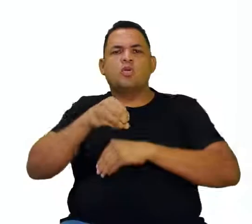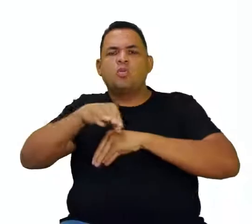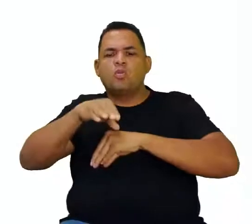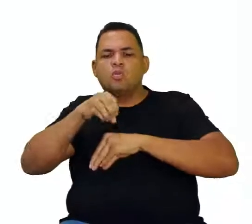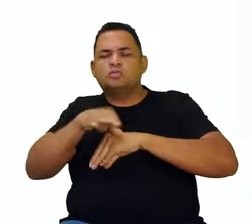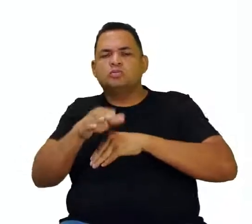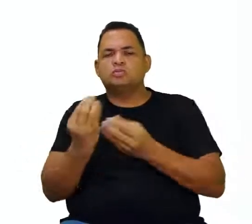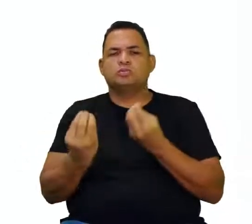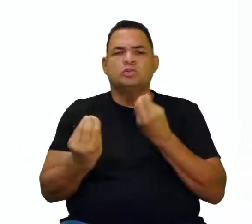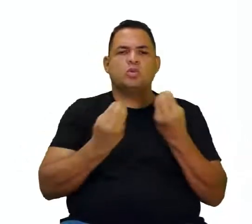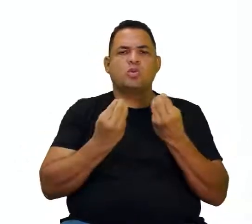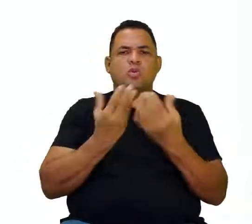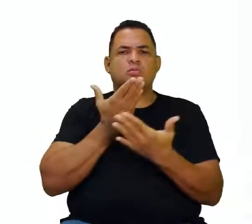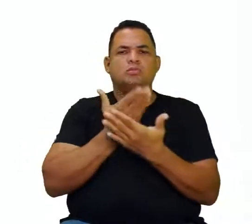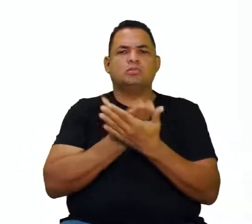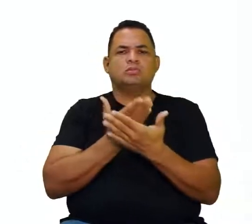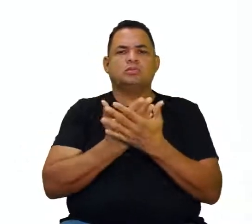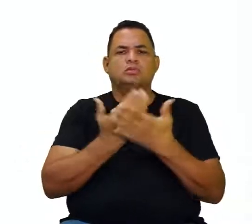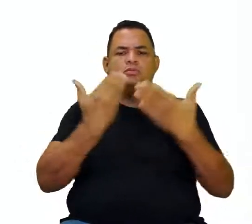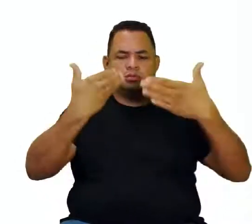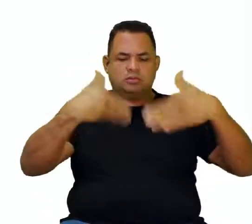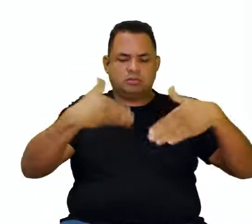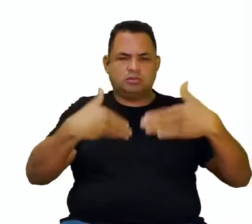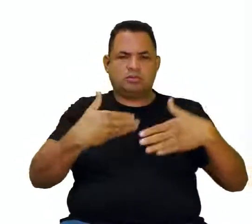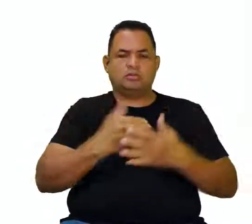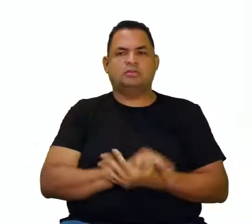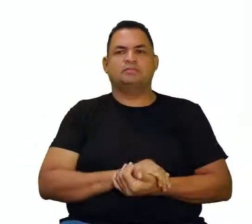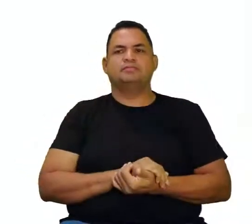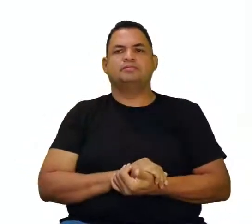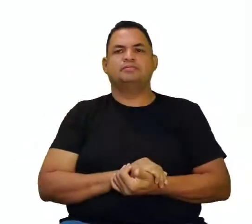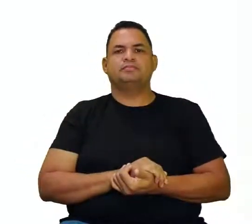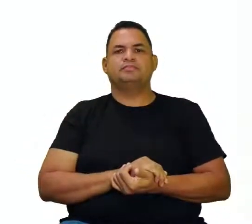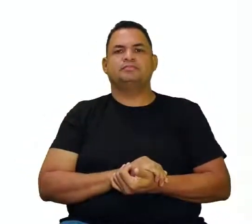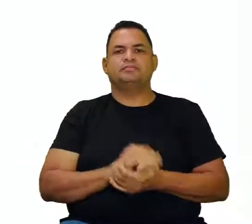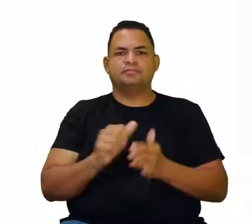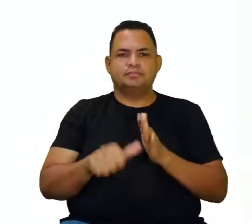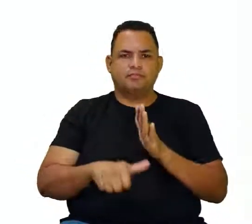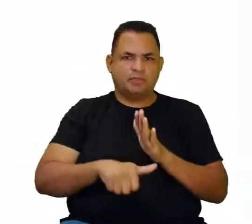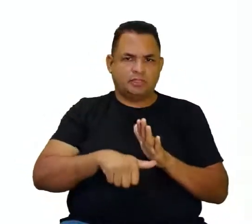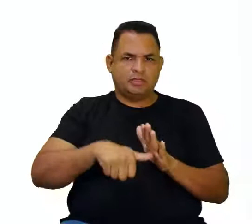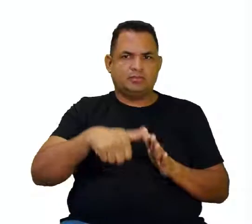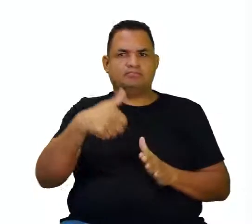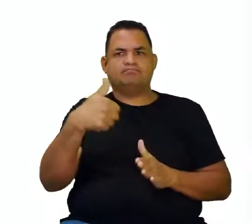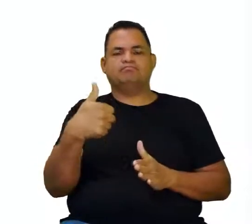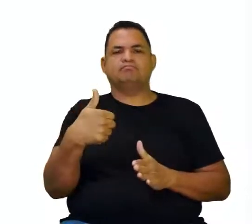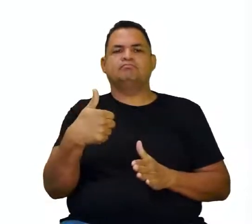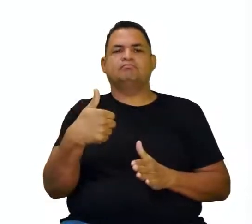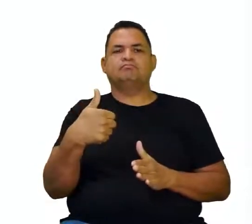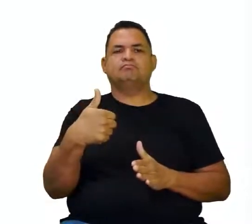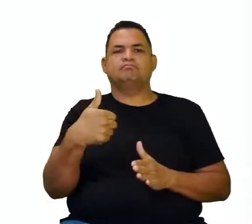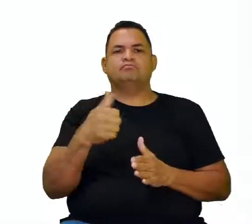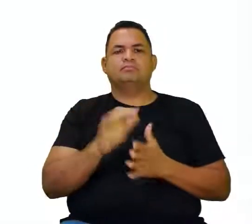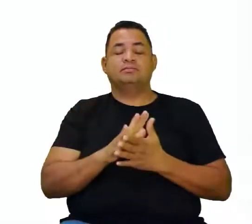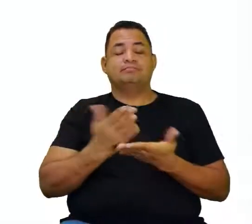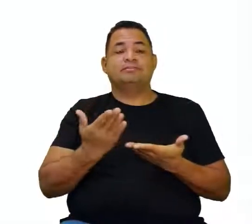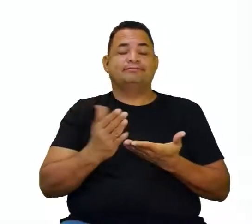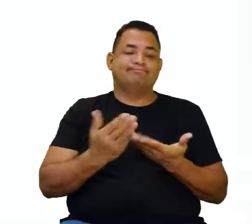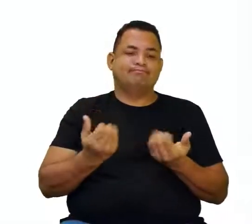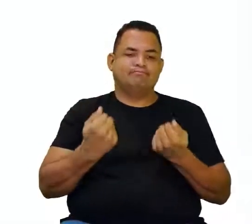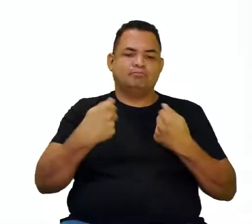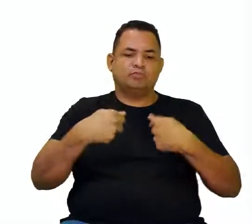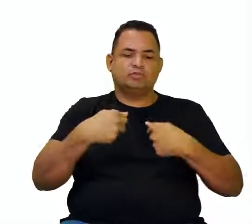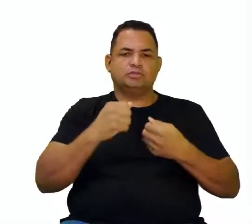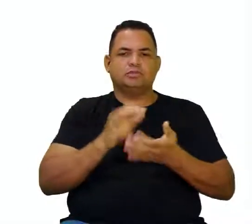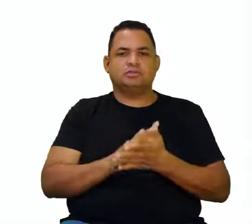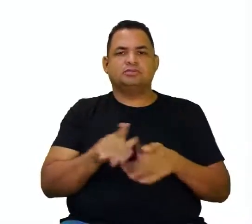de como estudar para a prova. Uma das primeiras, e eu posso até dizer principais